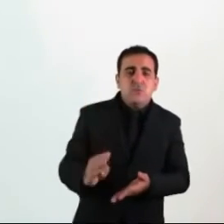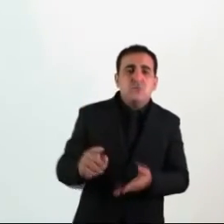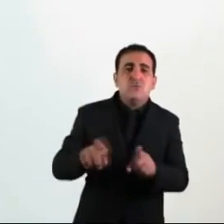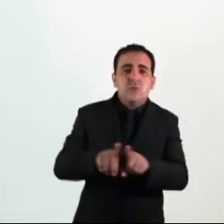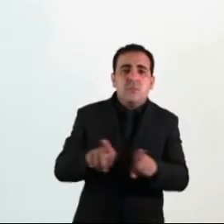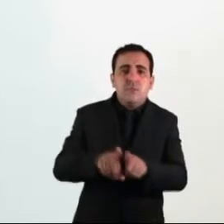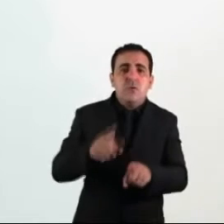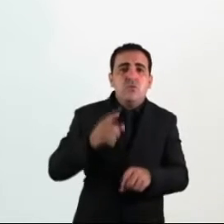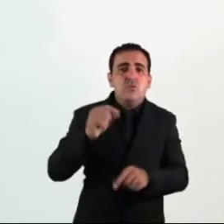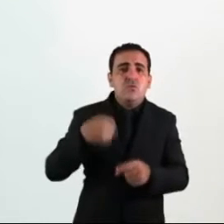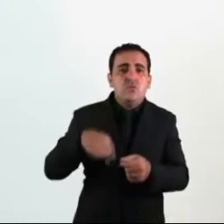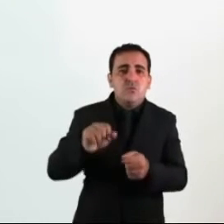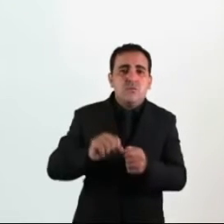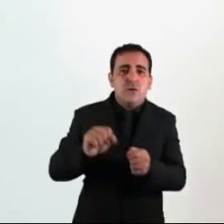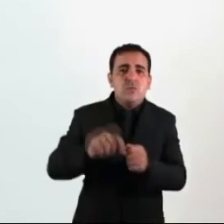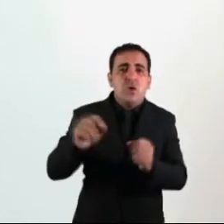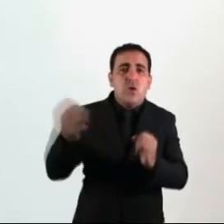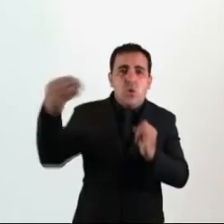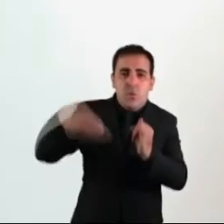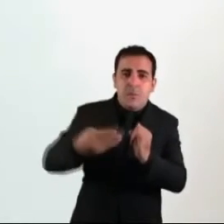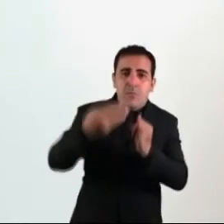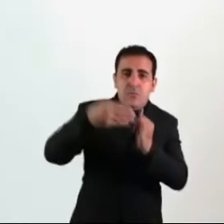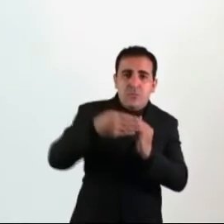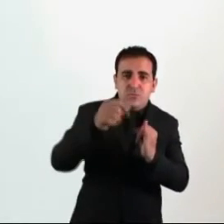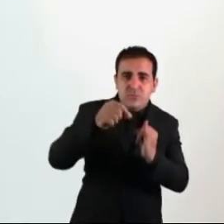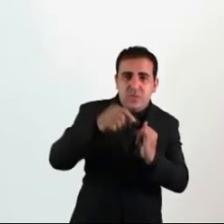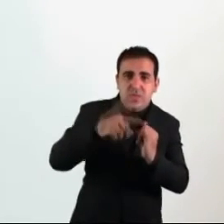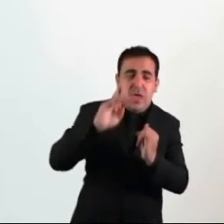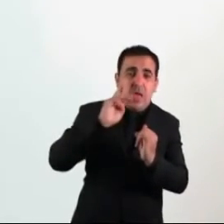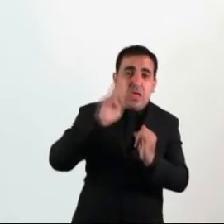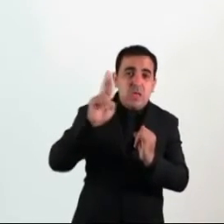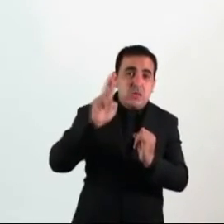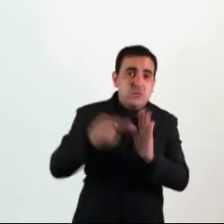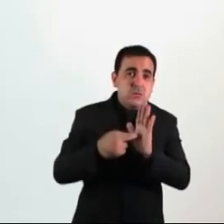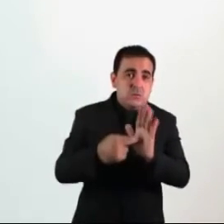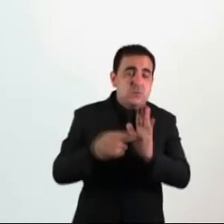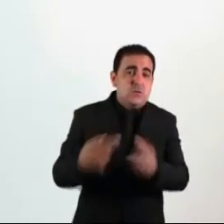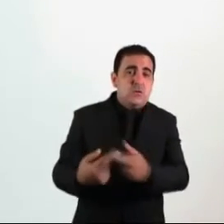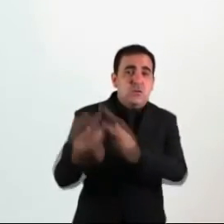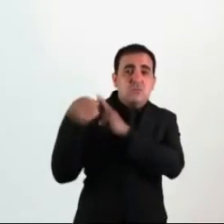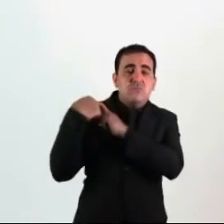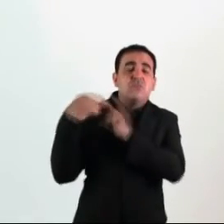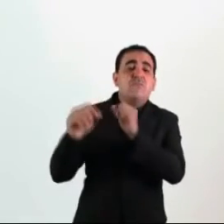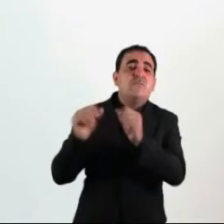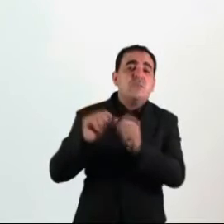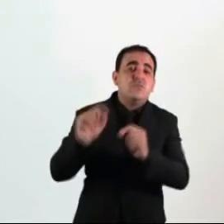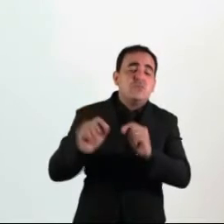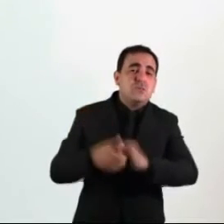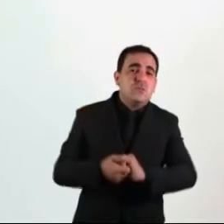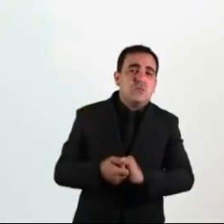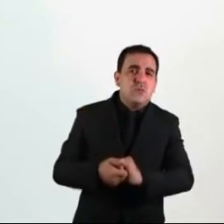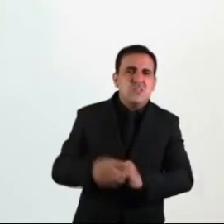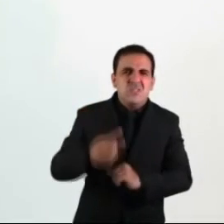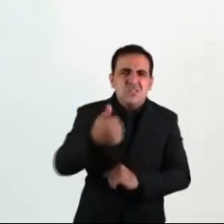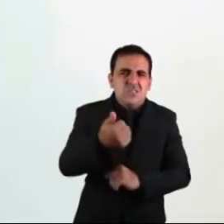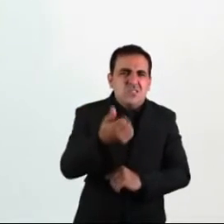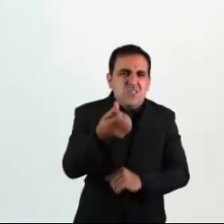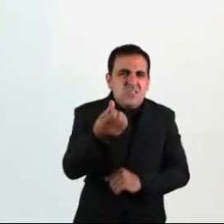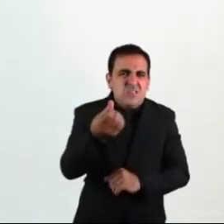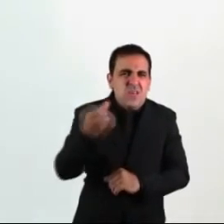o porto do Itaqui, hoje, seja responsável por aproximadamente 16